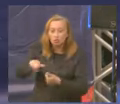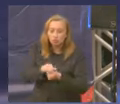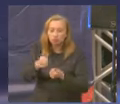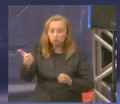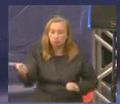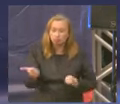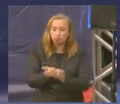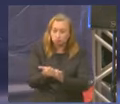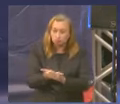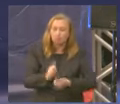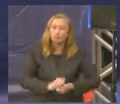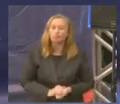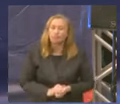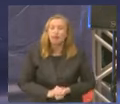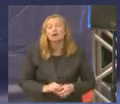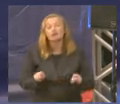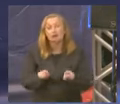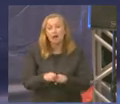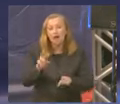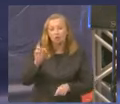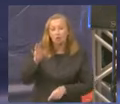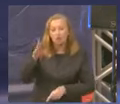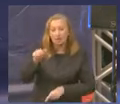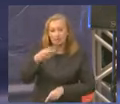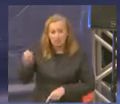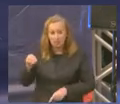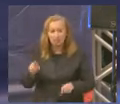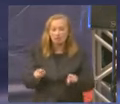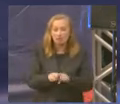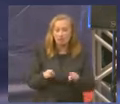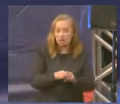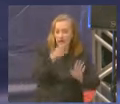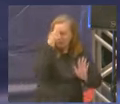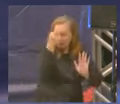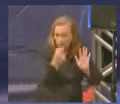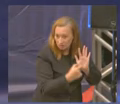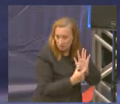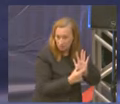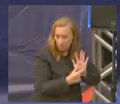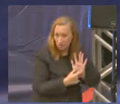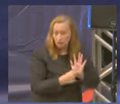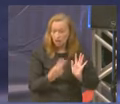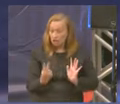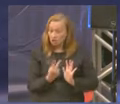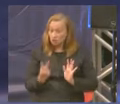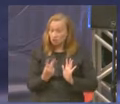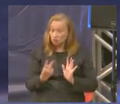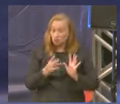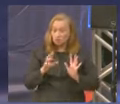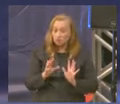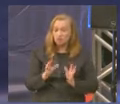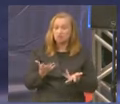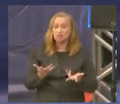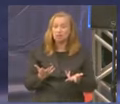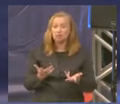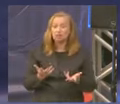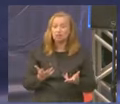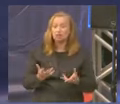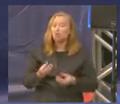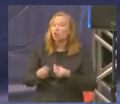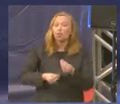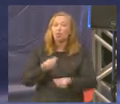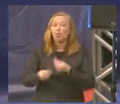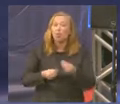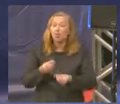colaboração. A automação e a inteligência artificial, elas estão revolucionando a maneira como as